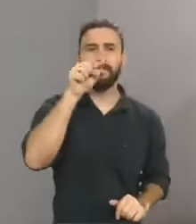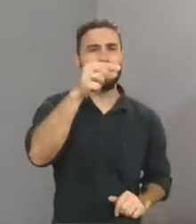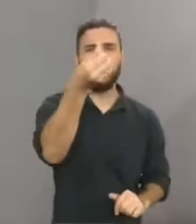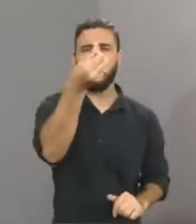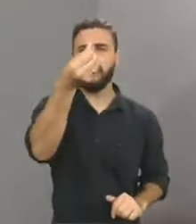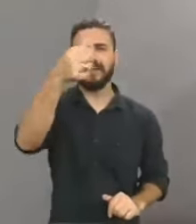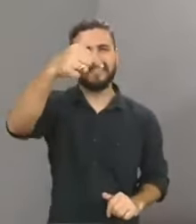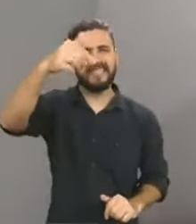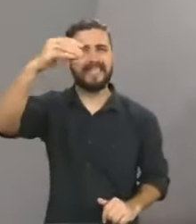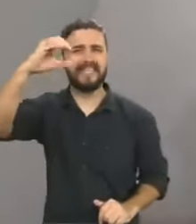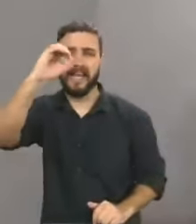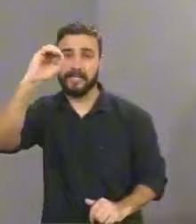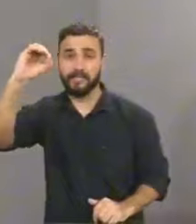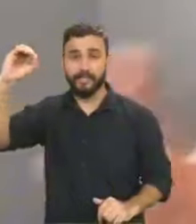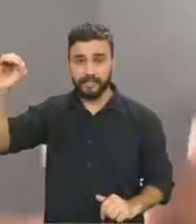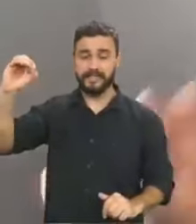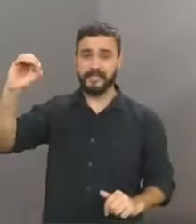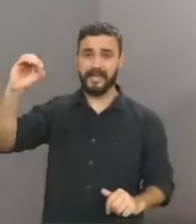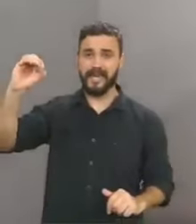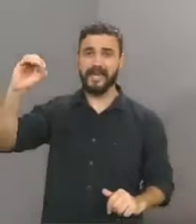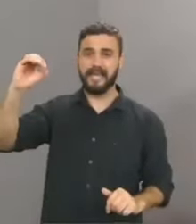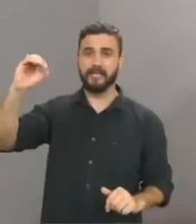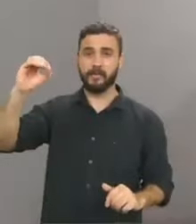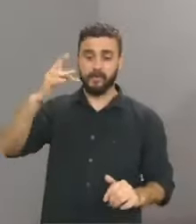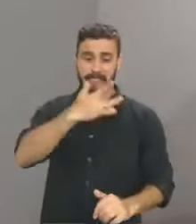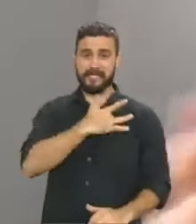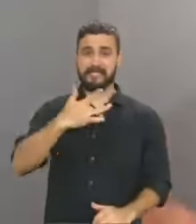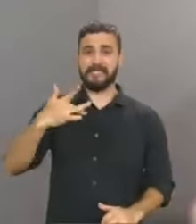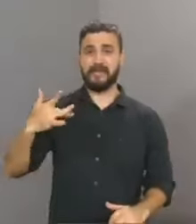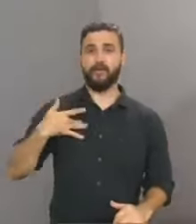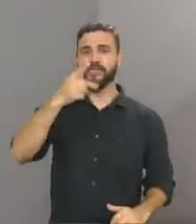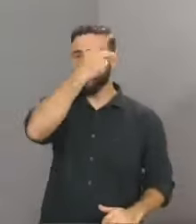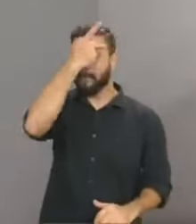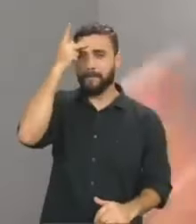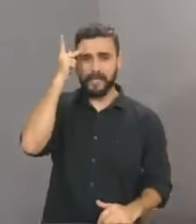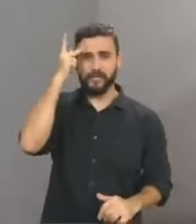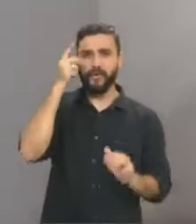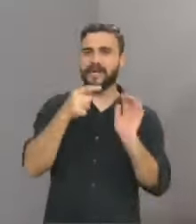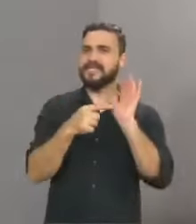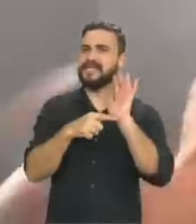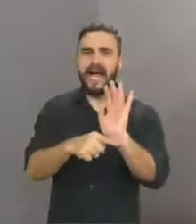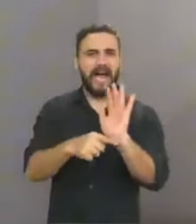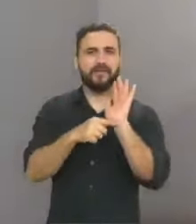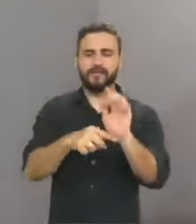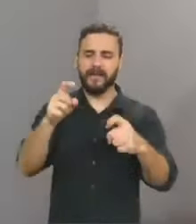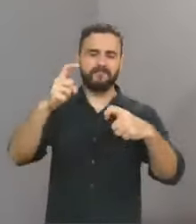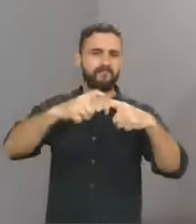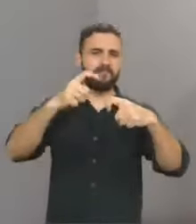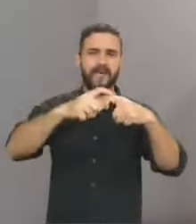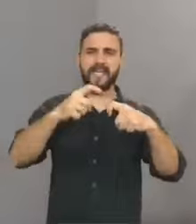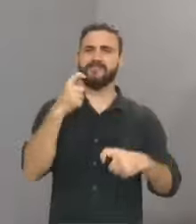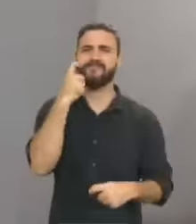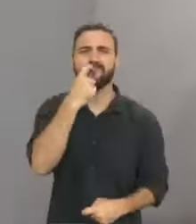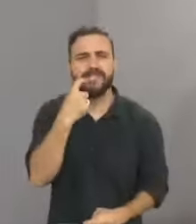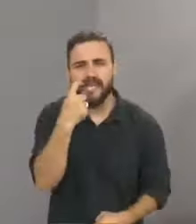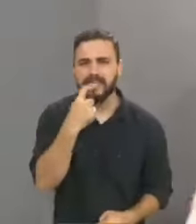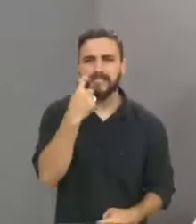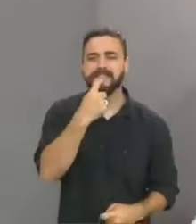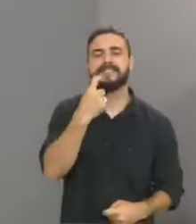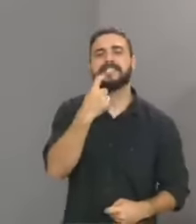1.700 atendimentos na área da saúde, médicos de diversas áreas, dentistas,